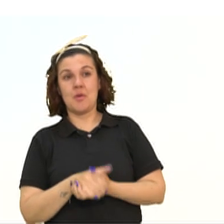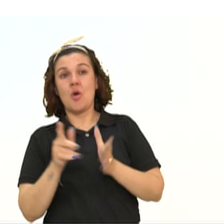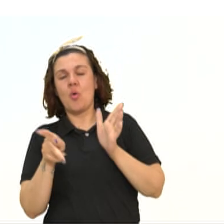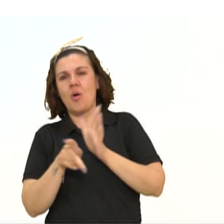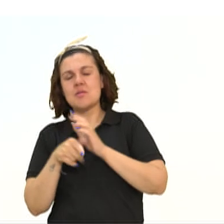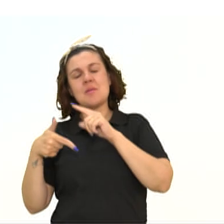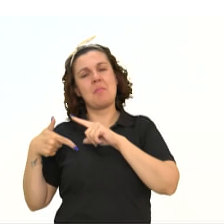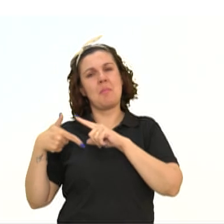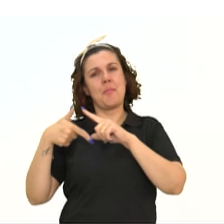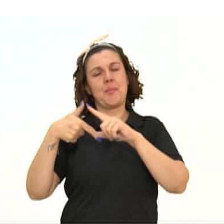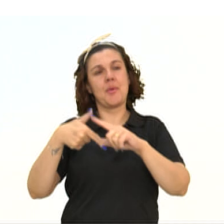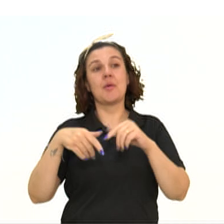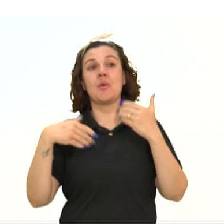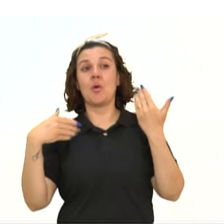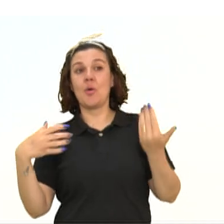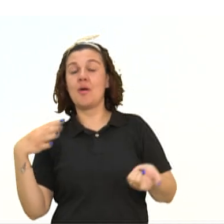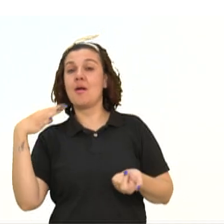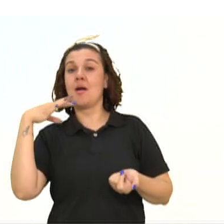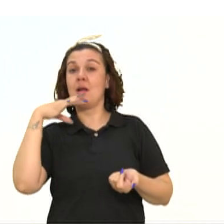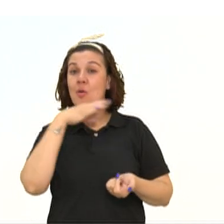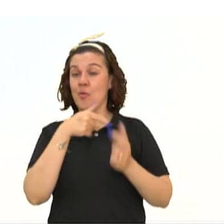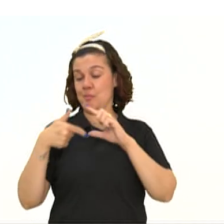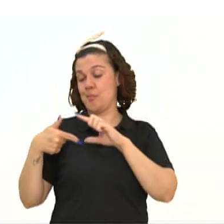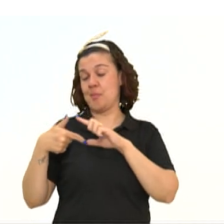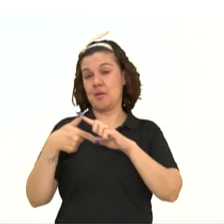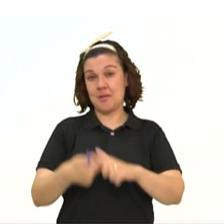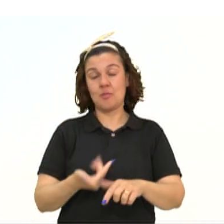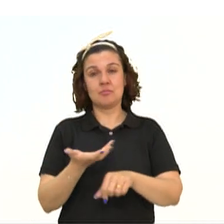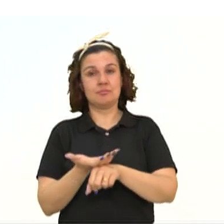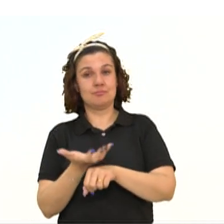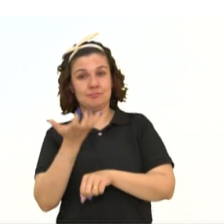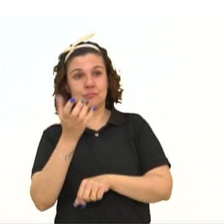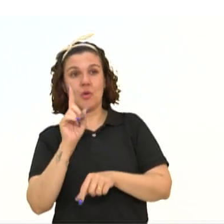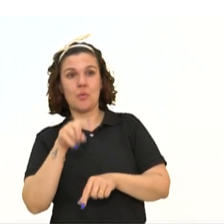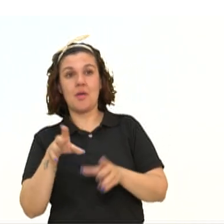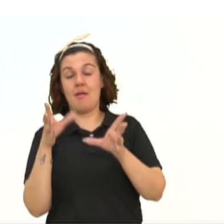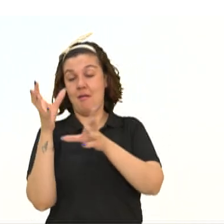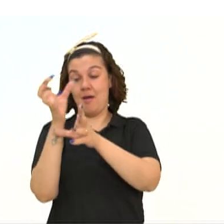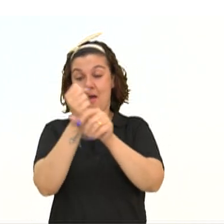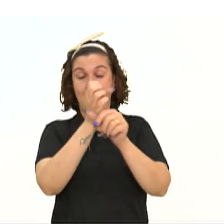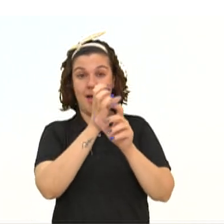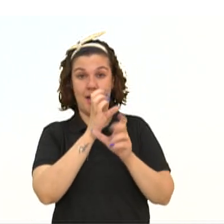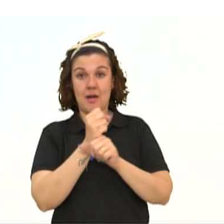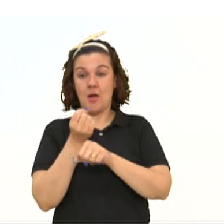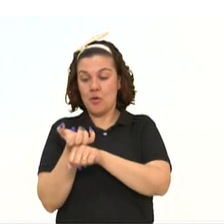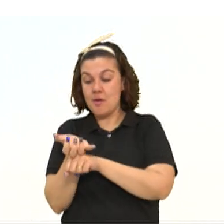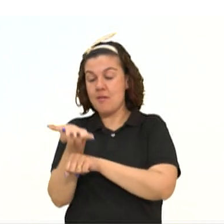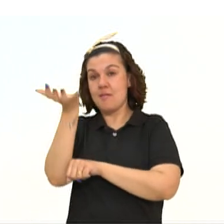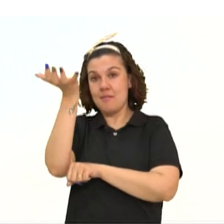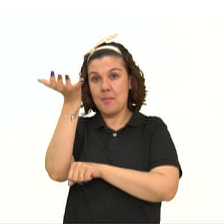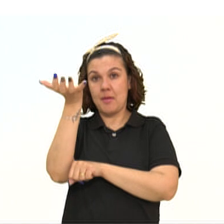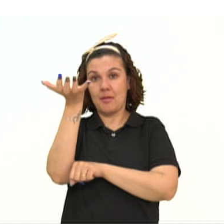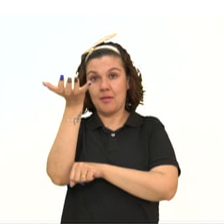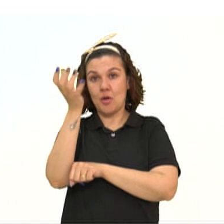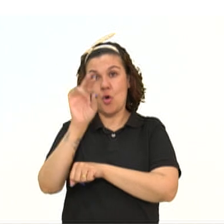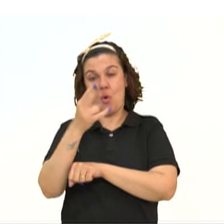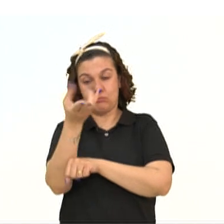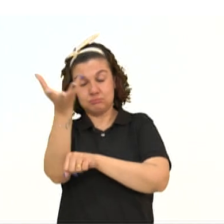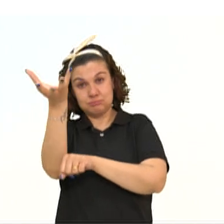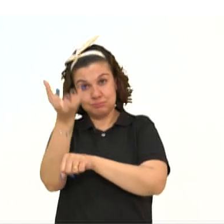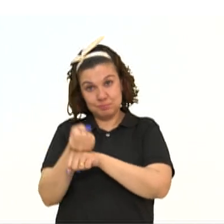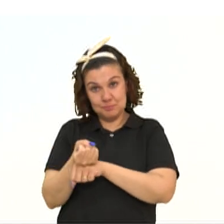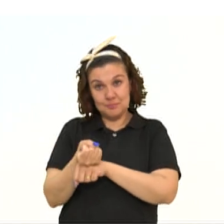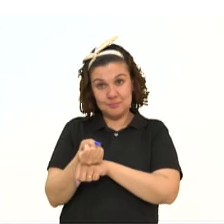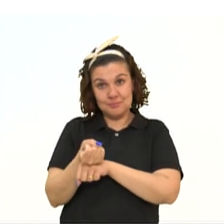de formação ou ainda calor padrão de formação é o cálculo do calor liberado ou